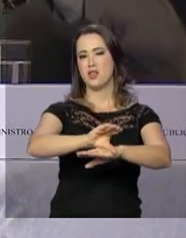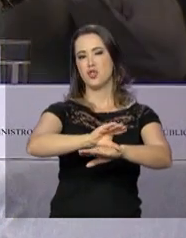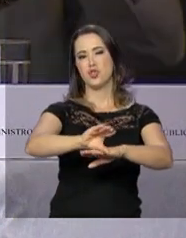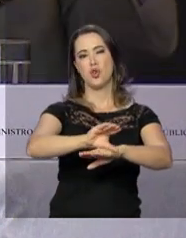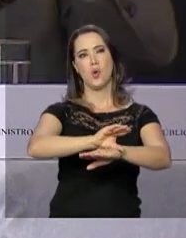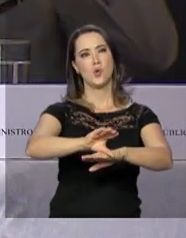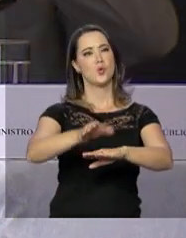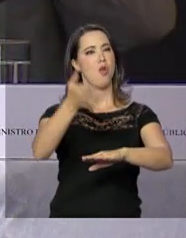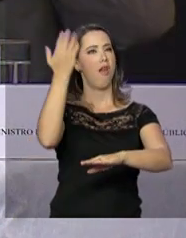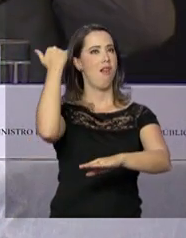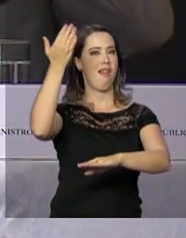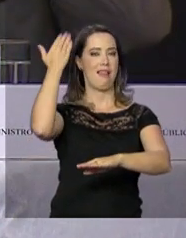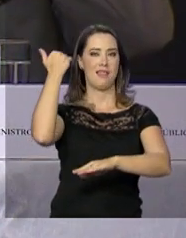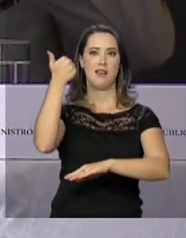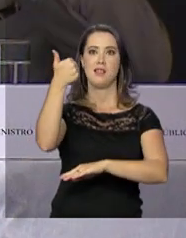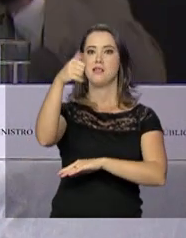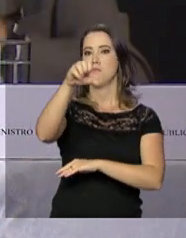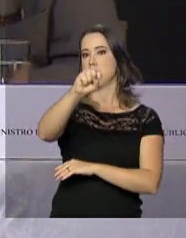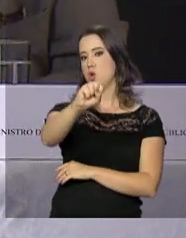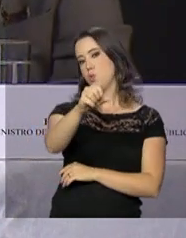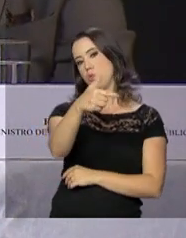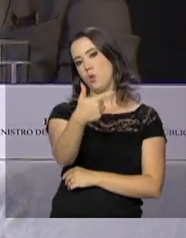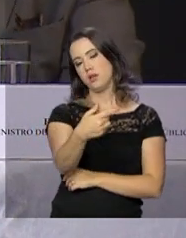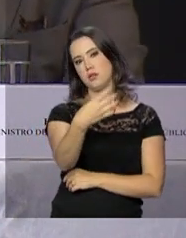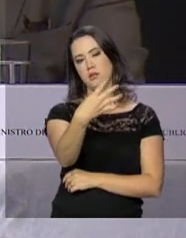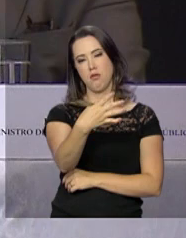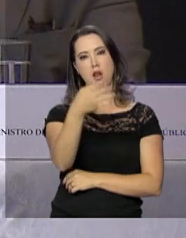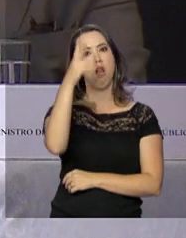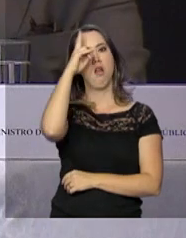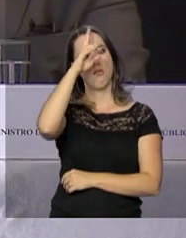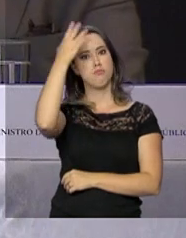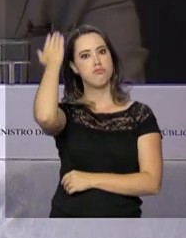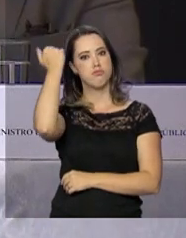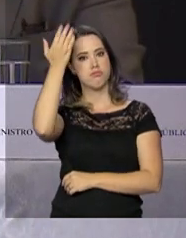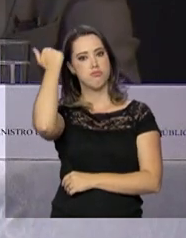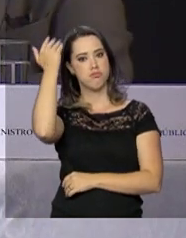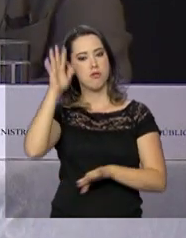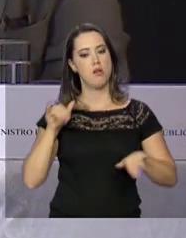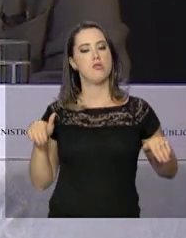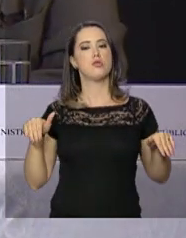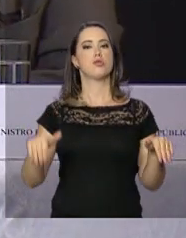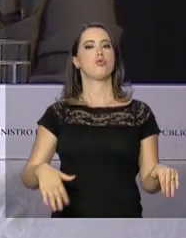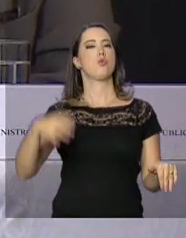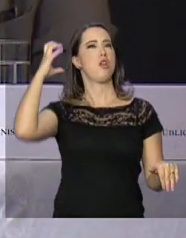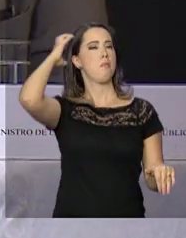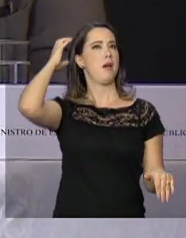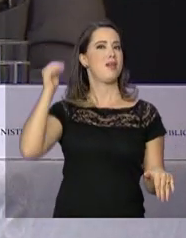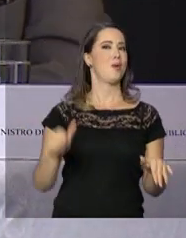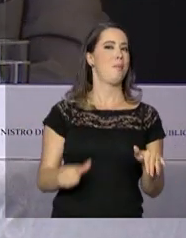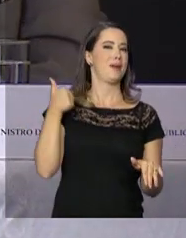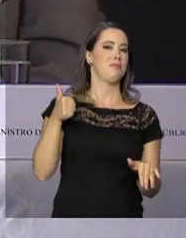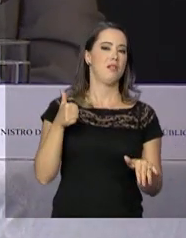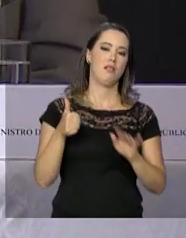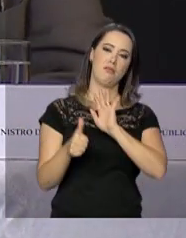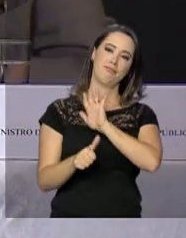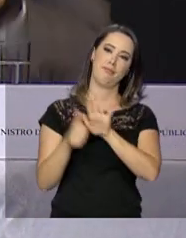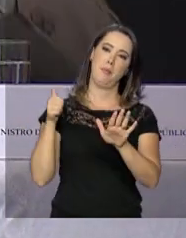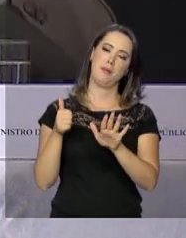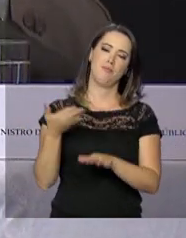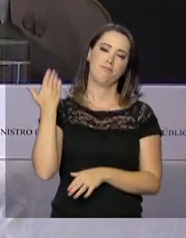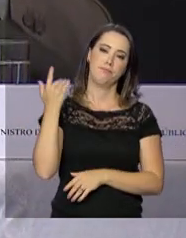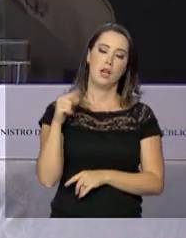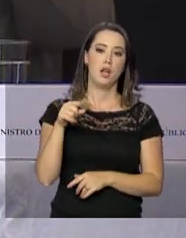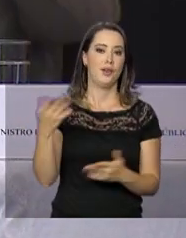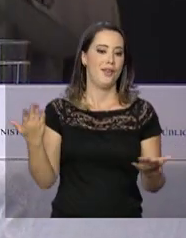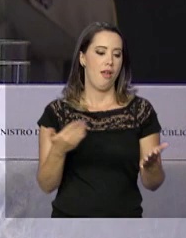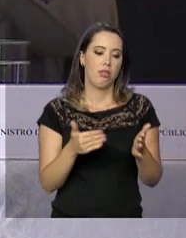de 1824, ainda do Império, e a última de 30 anos atrás, de 1988,